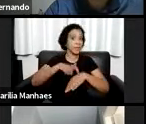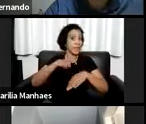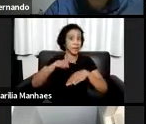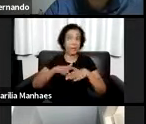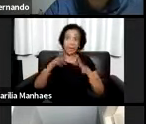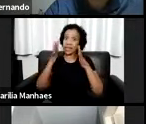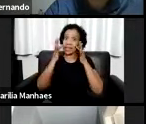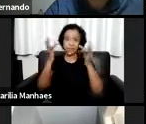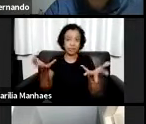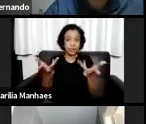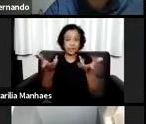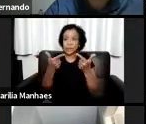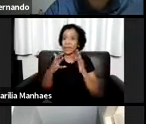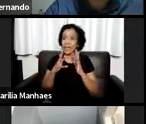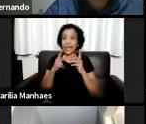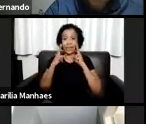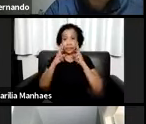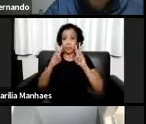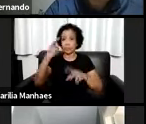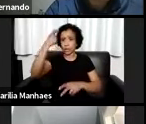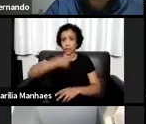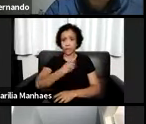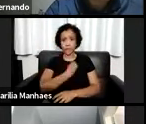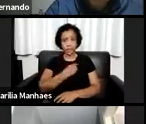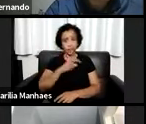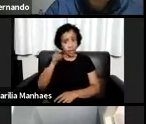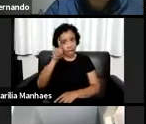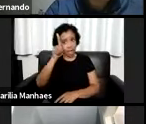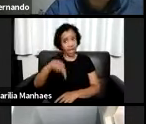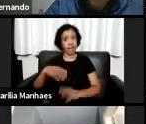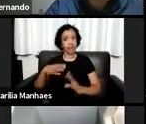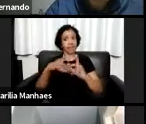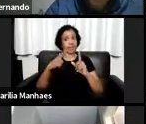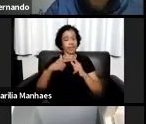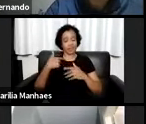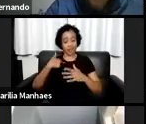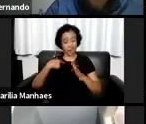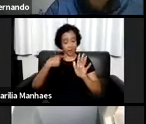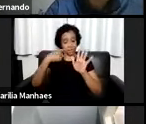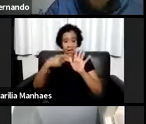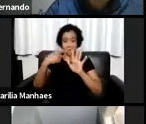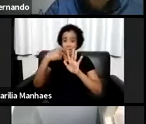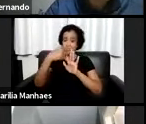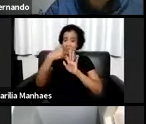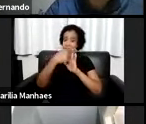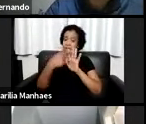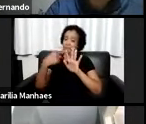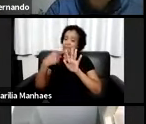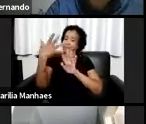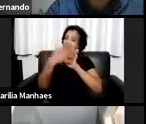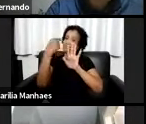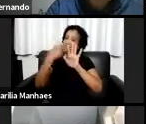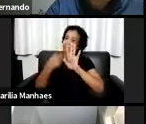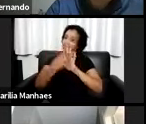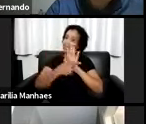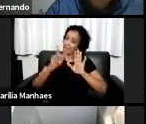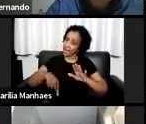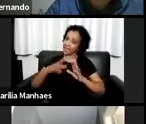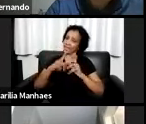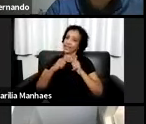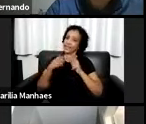dar. Um testemunho vivo. Testemunho vivo de engajamento social. A sociedade está preocupada,